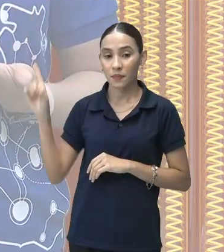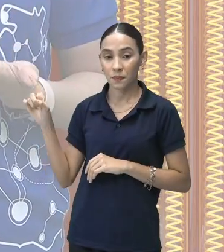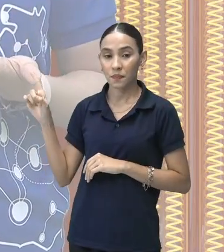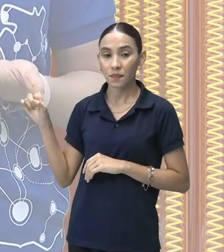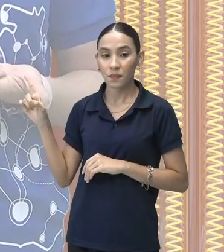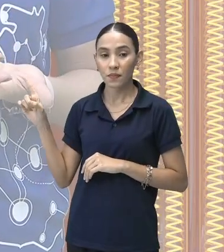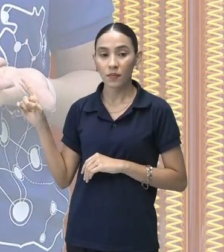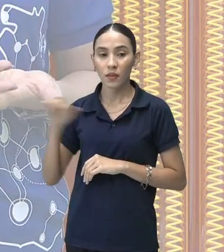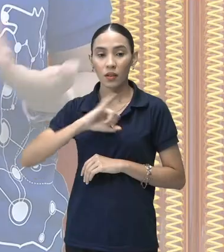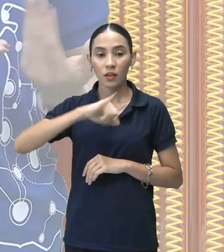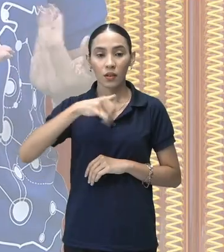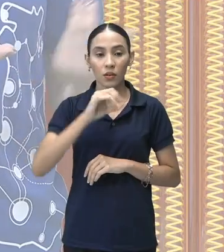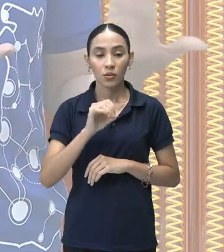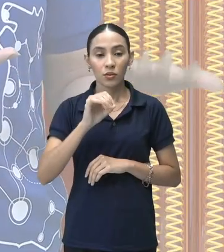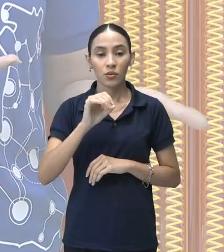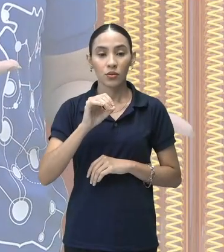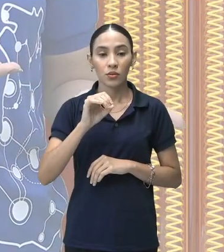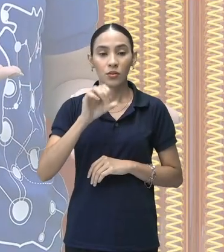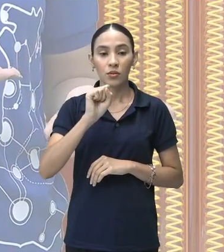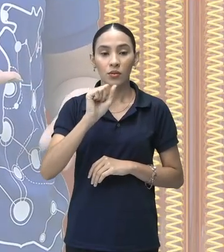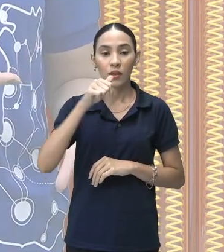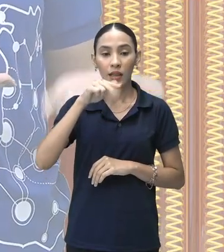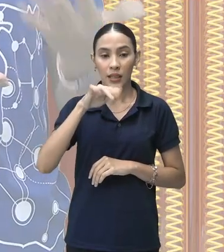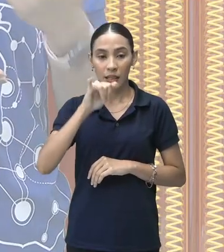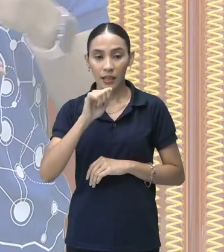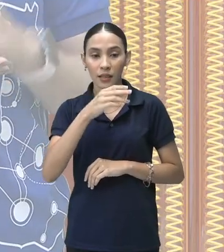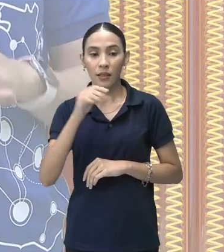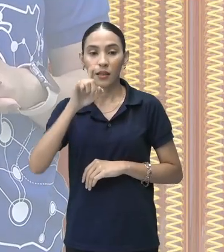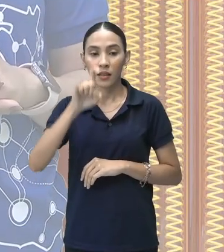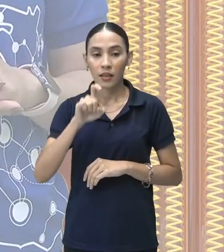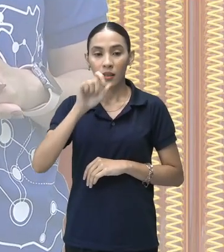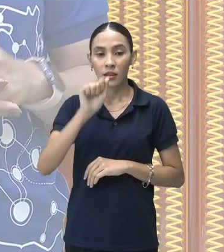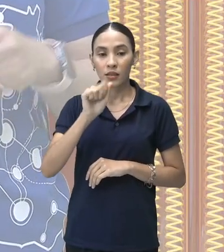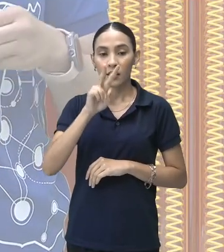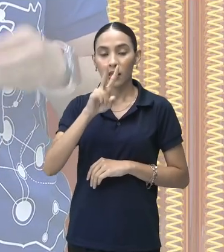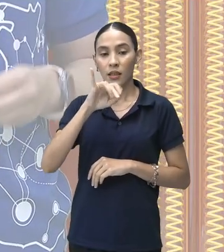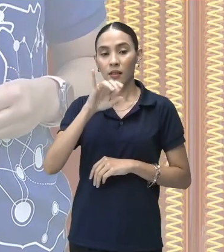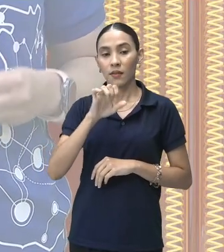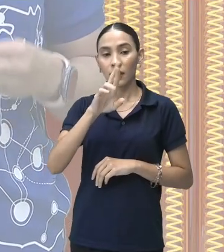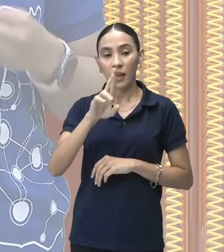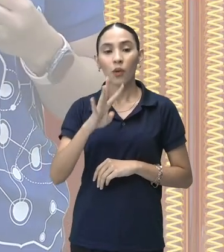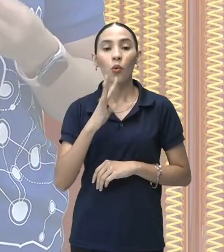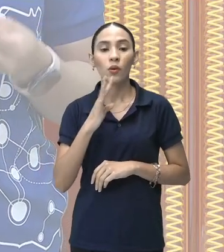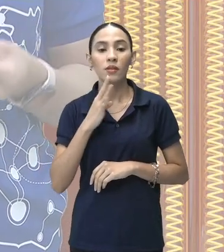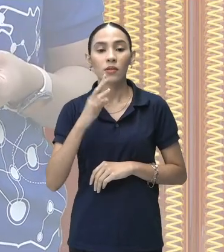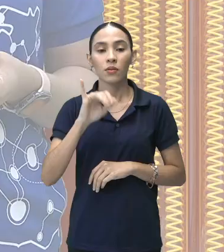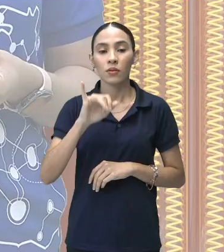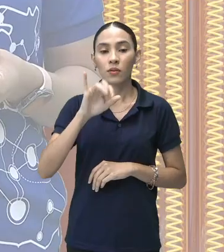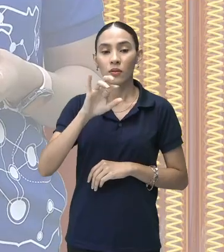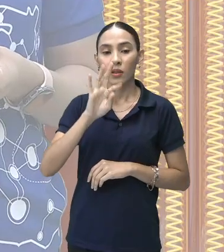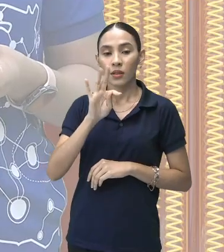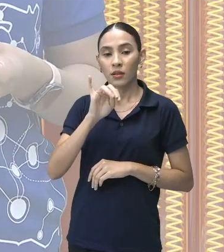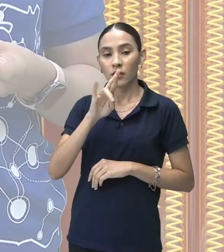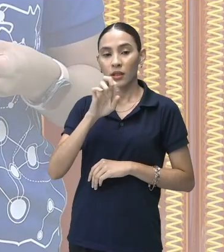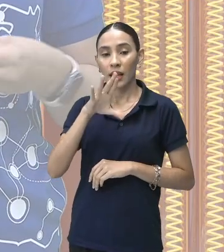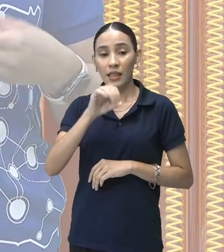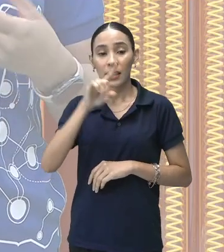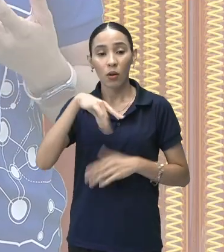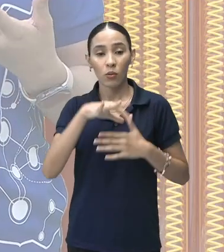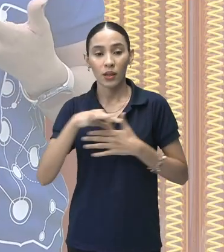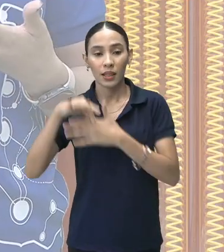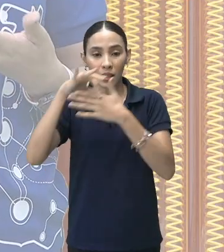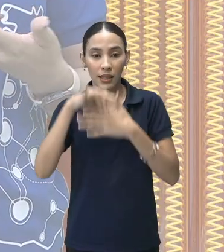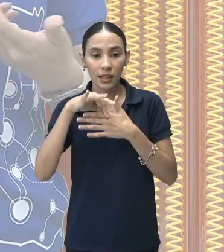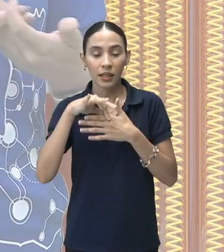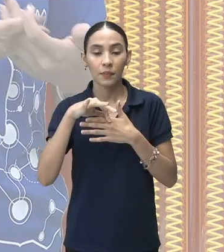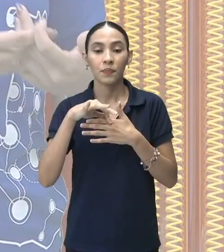figura do Joaquim José da Silva Xavier, né, conhecido como Tiradentes, que ele é o líder da Conjuração Mineira, e